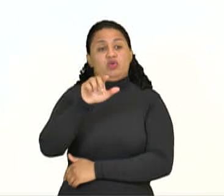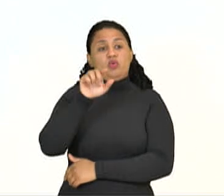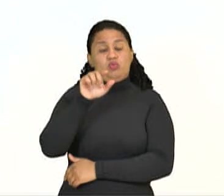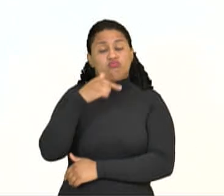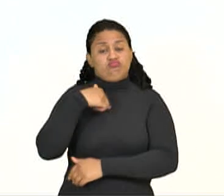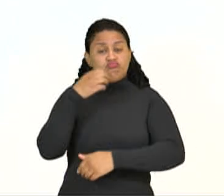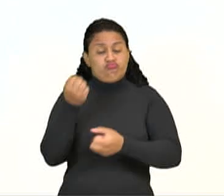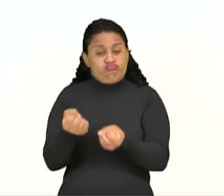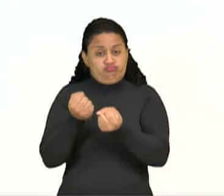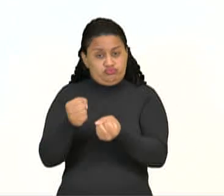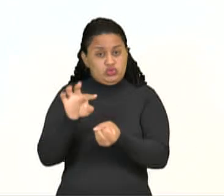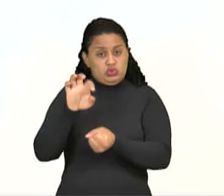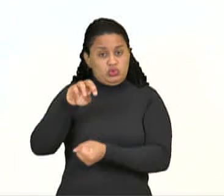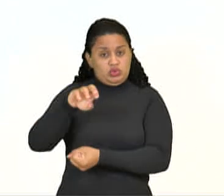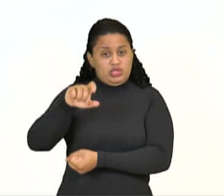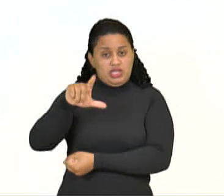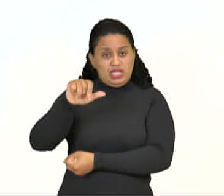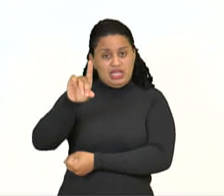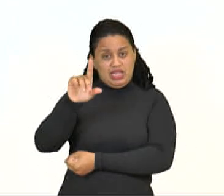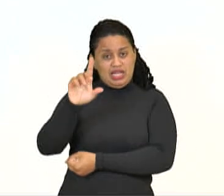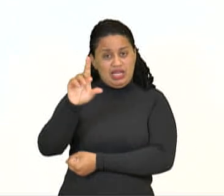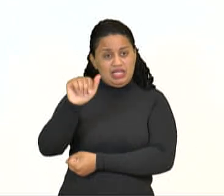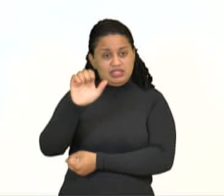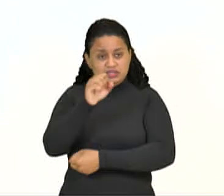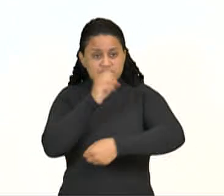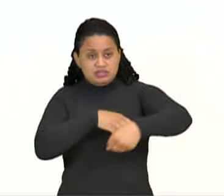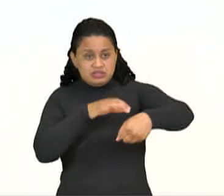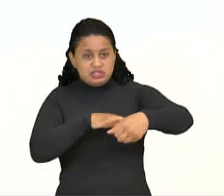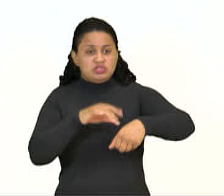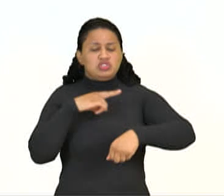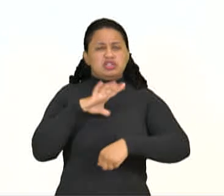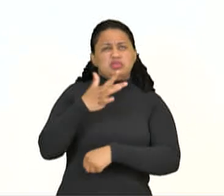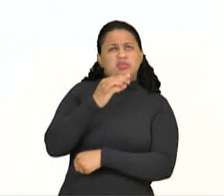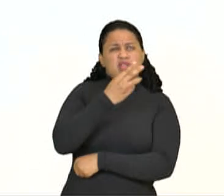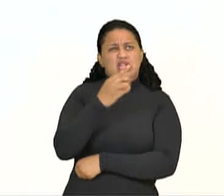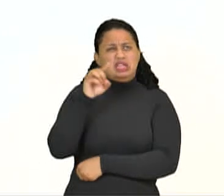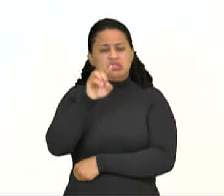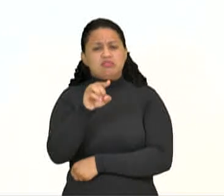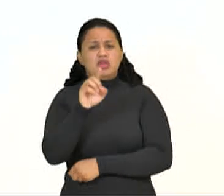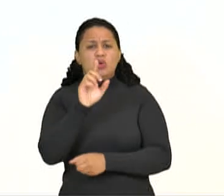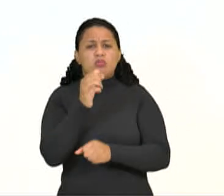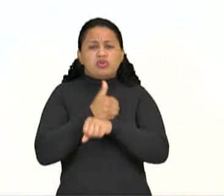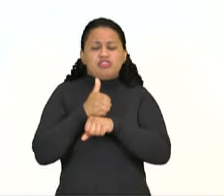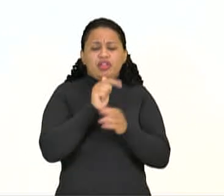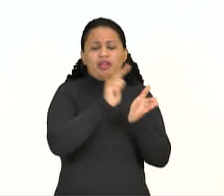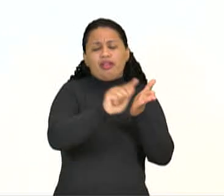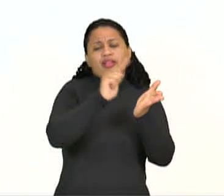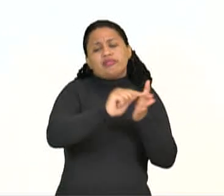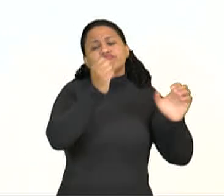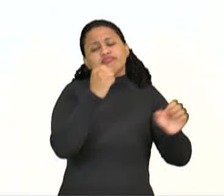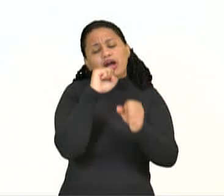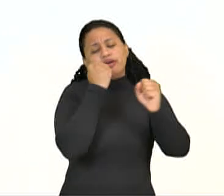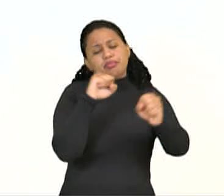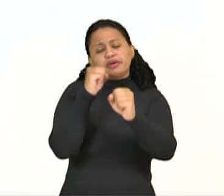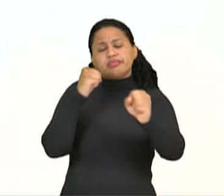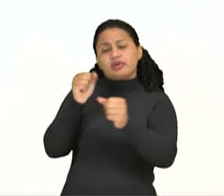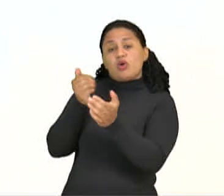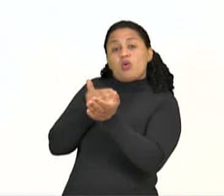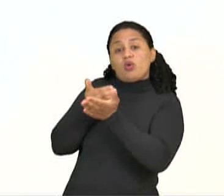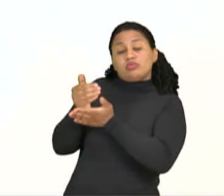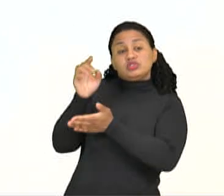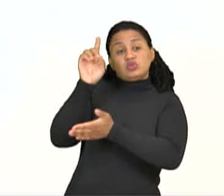lixo, recolhidas por 3 mil garis que se revezaram em uma operação que começou no